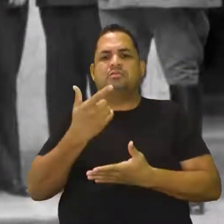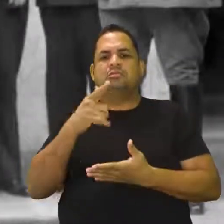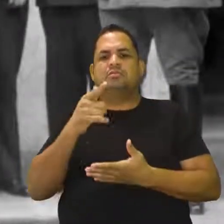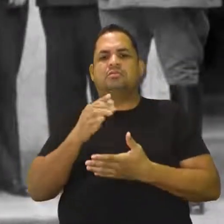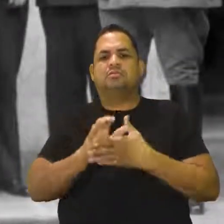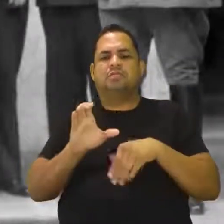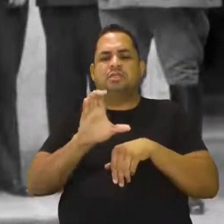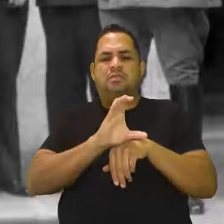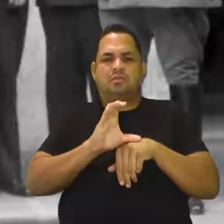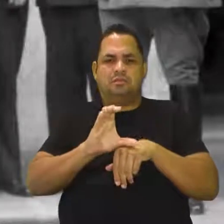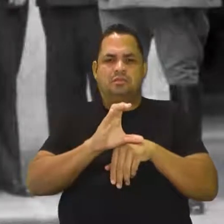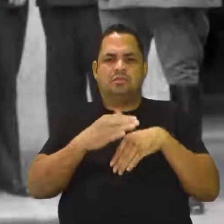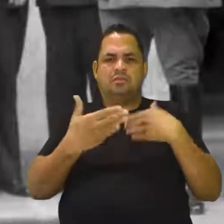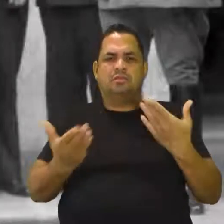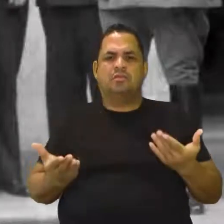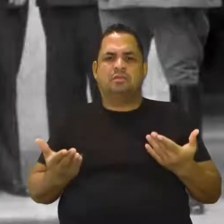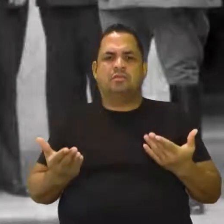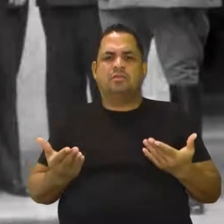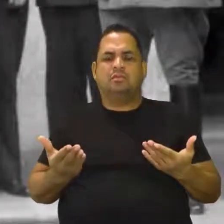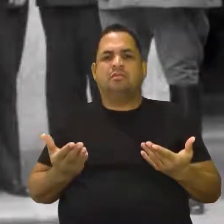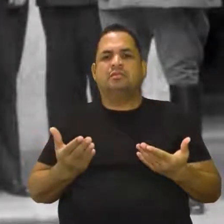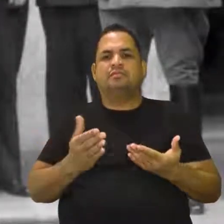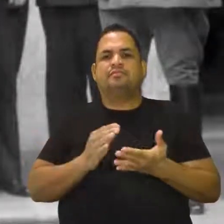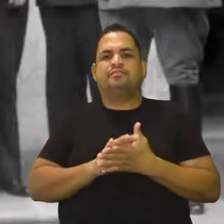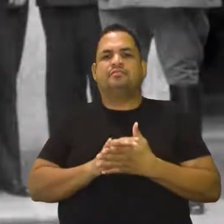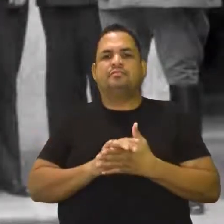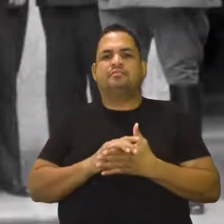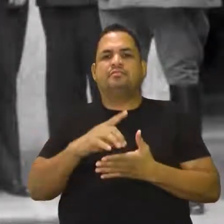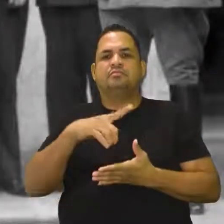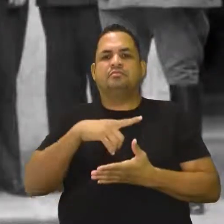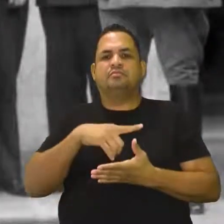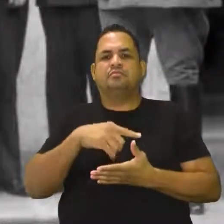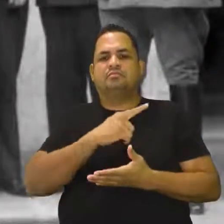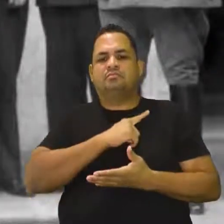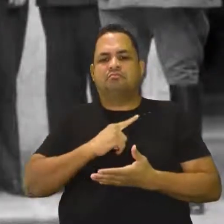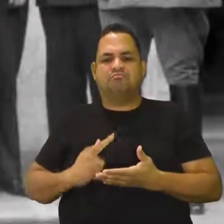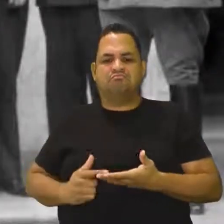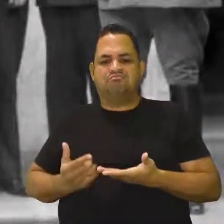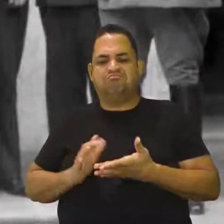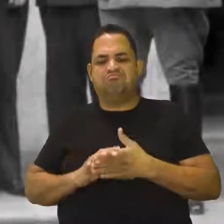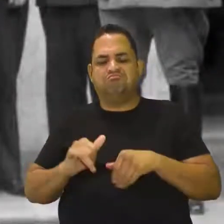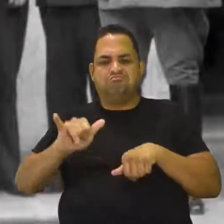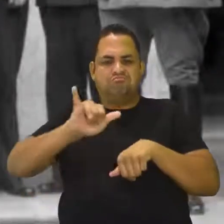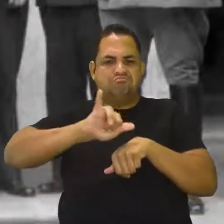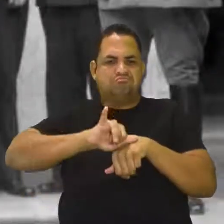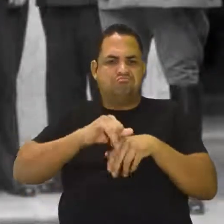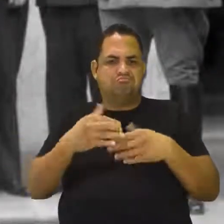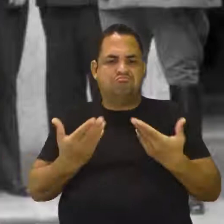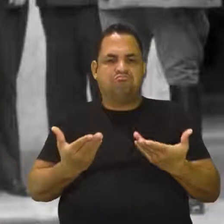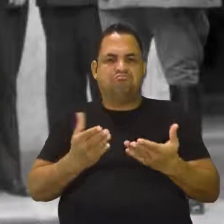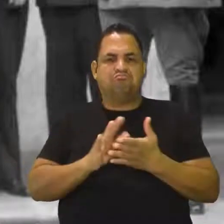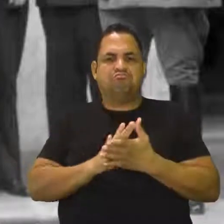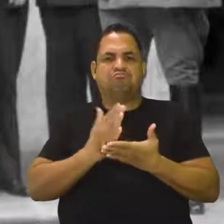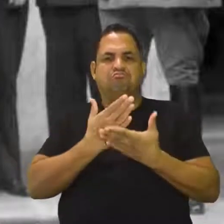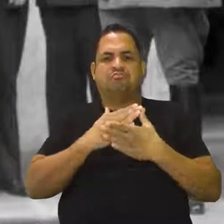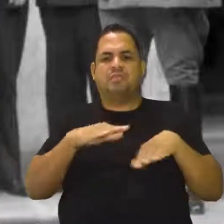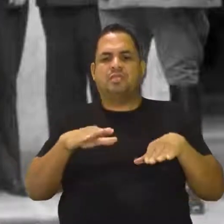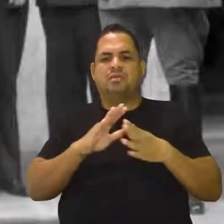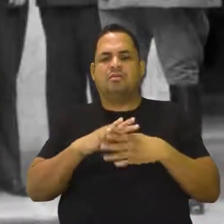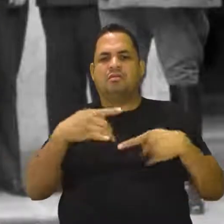uma Constituição, nós temos um governo centralizado, acaba as